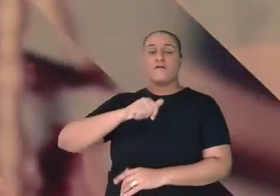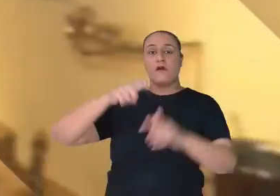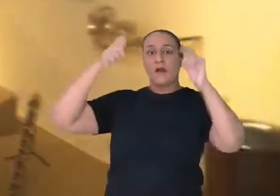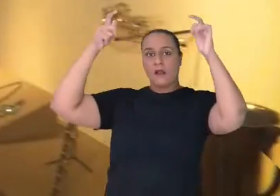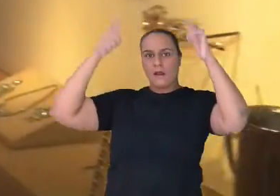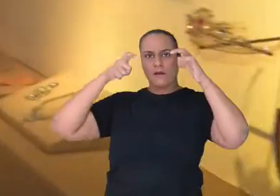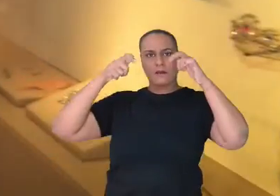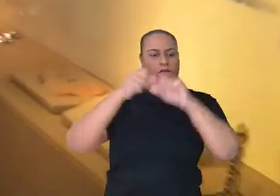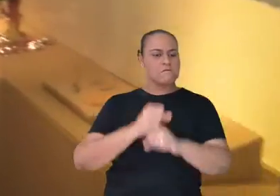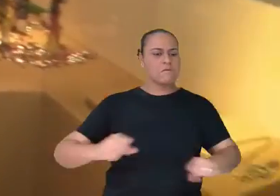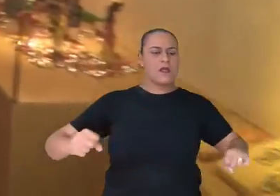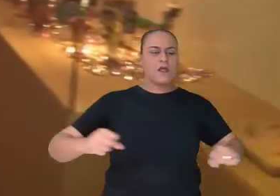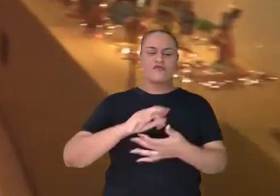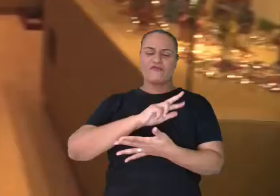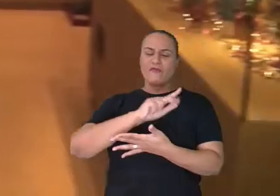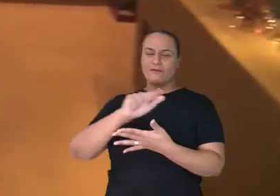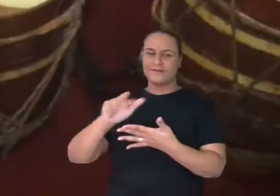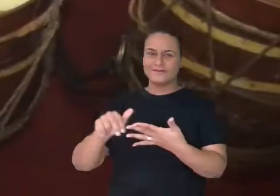maracatu.